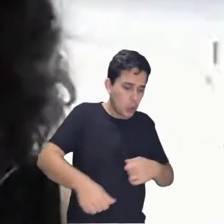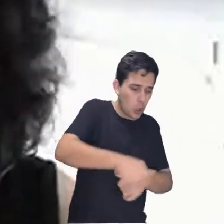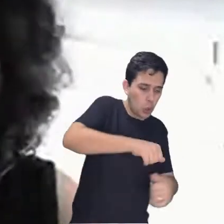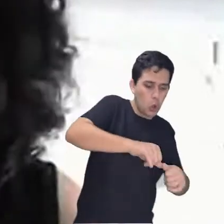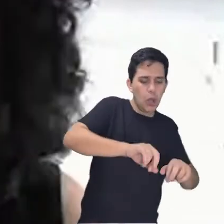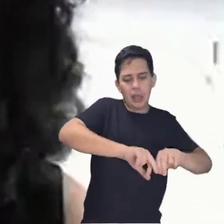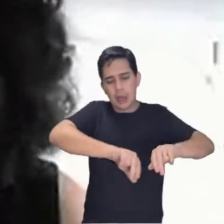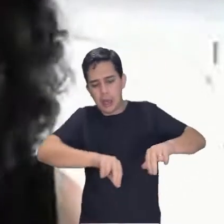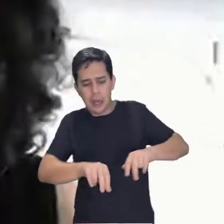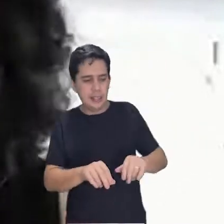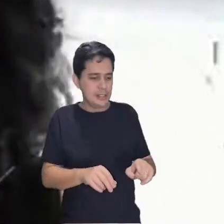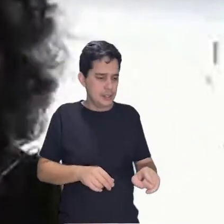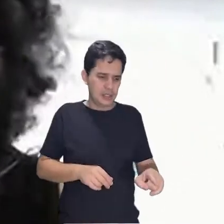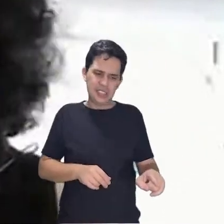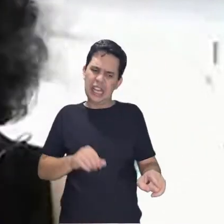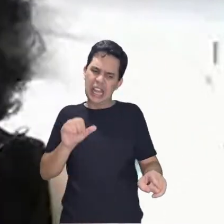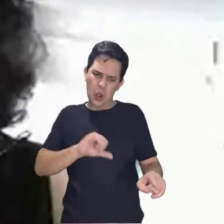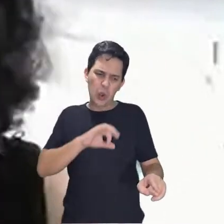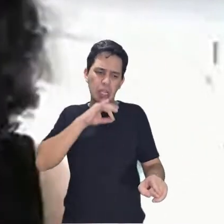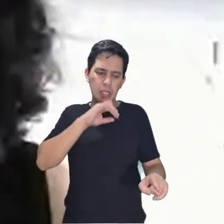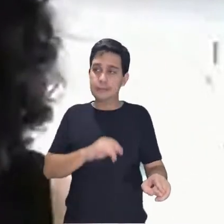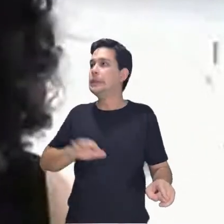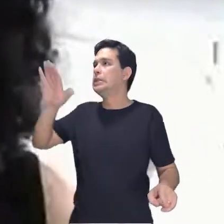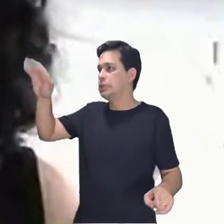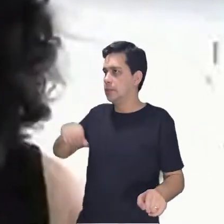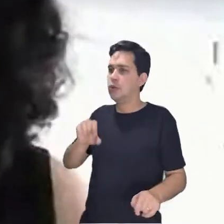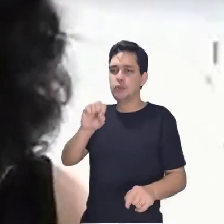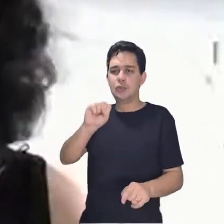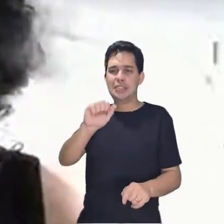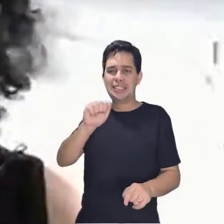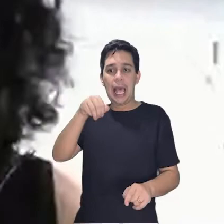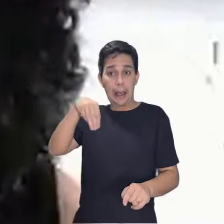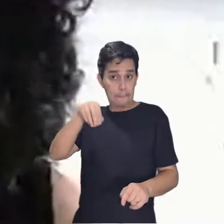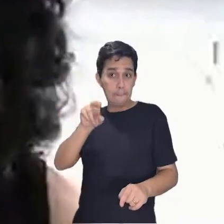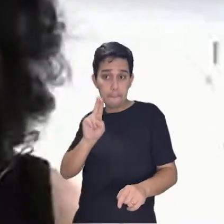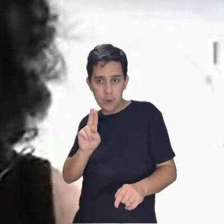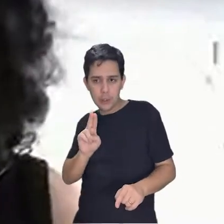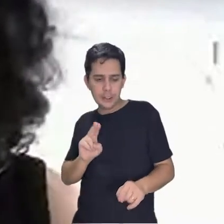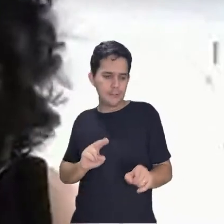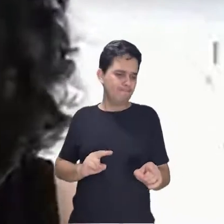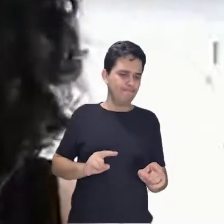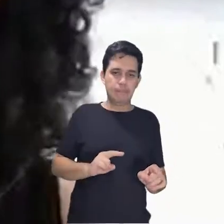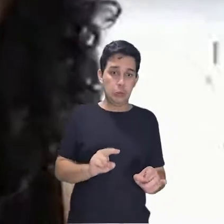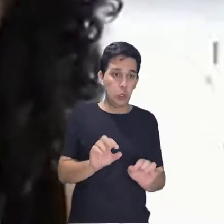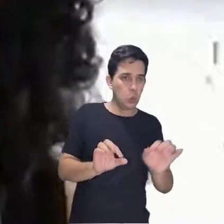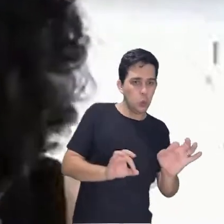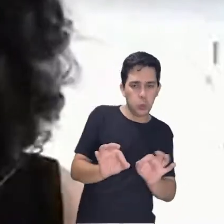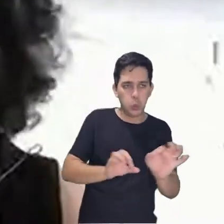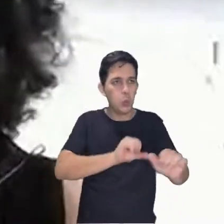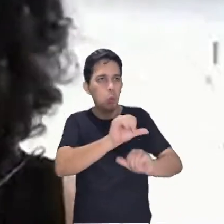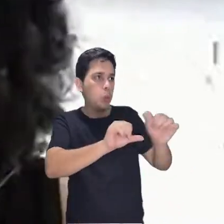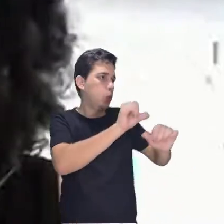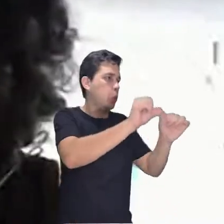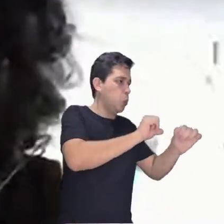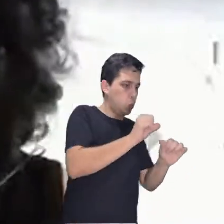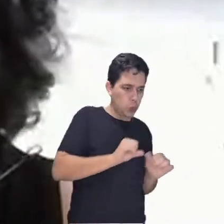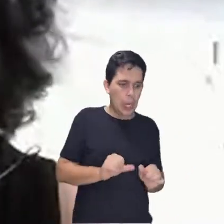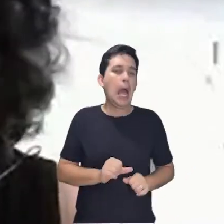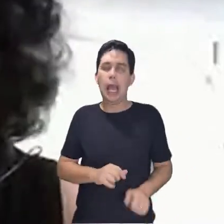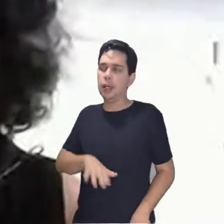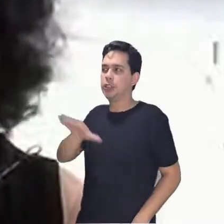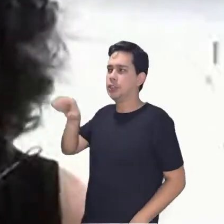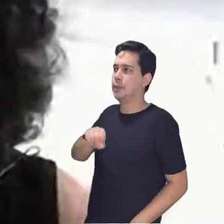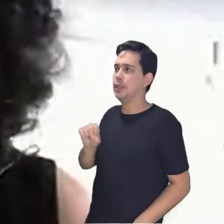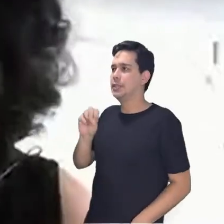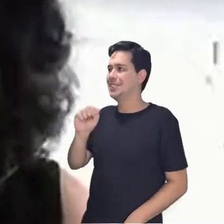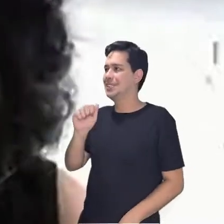SAMU, quando viram que ela não melhorava e já tinham, de certa forma, mudado o ambiente, chamaram o SAMU e deram a informação